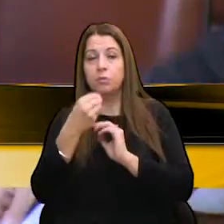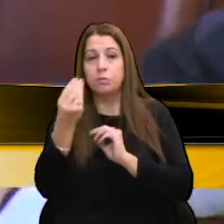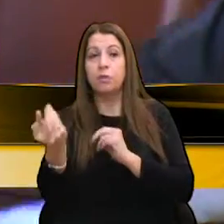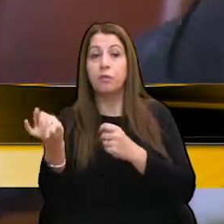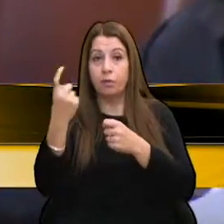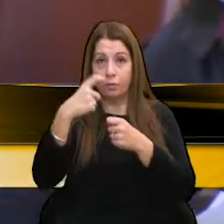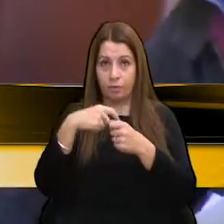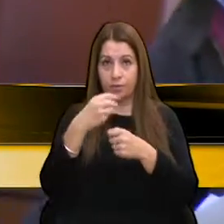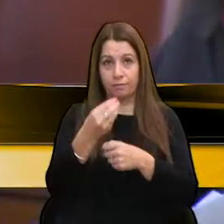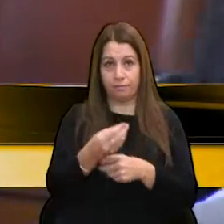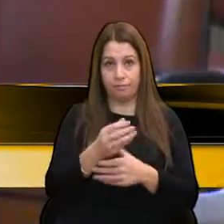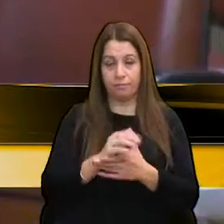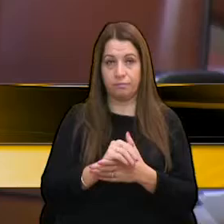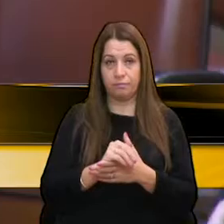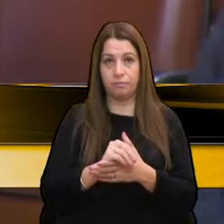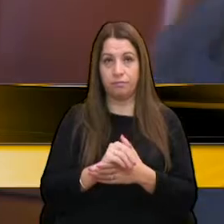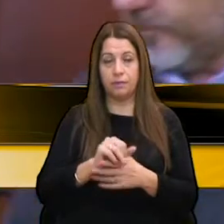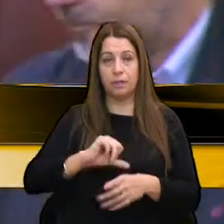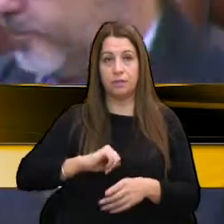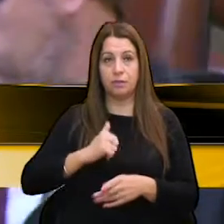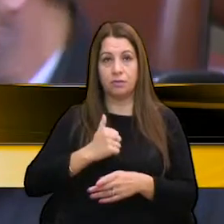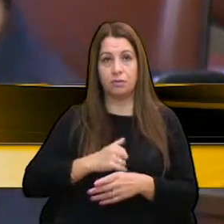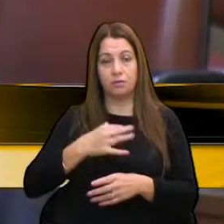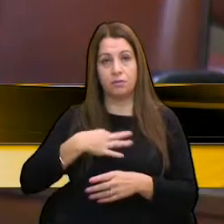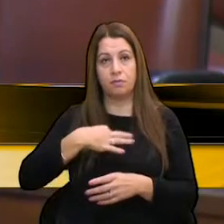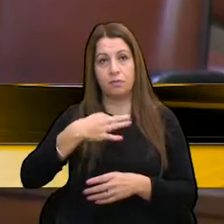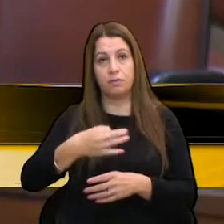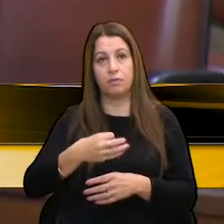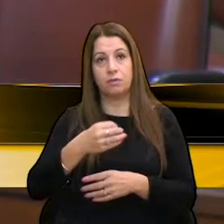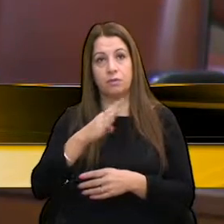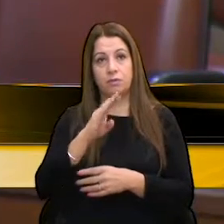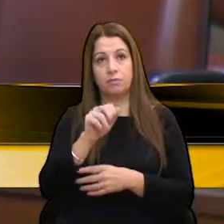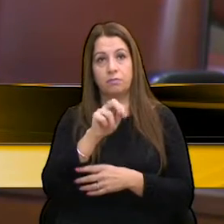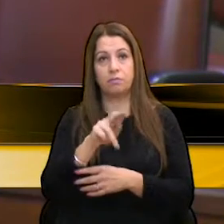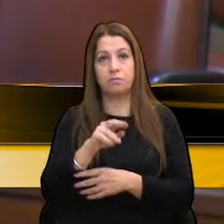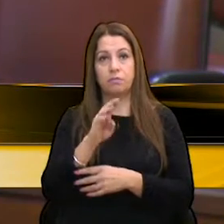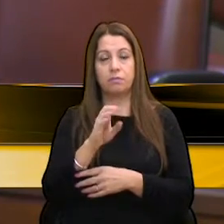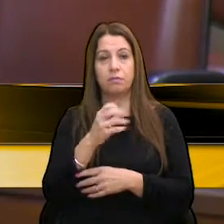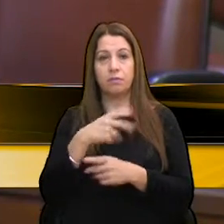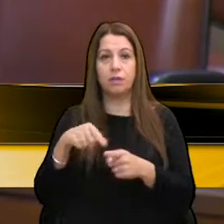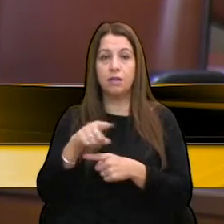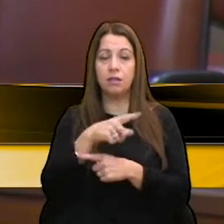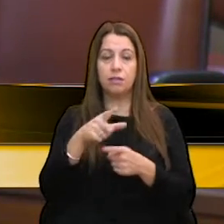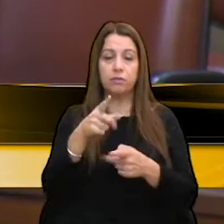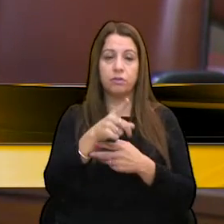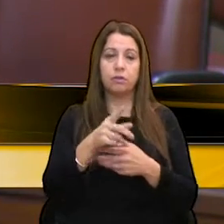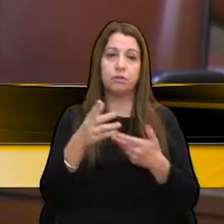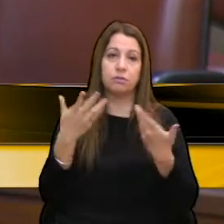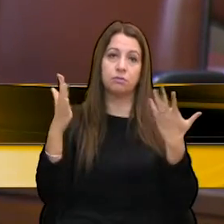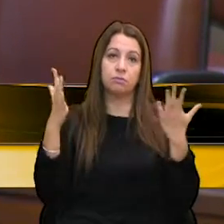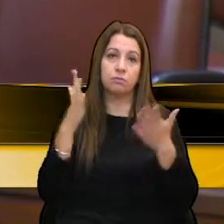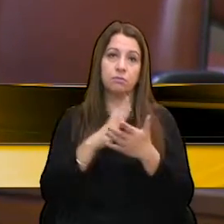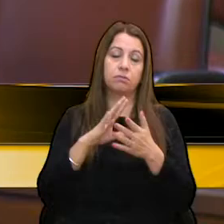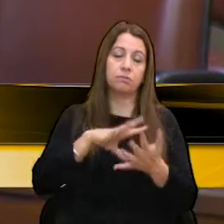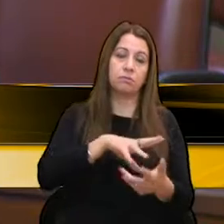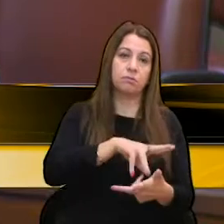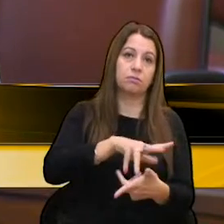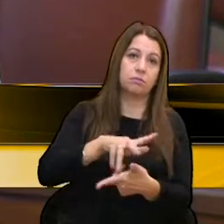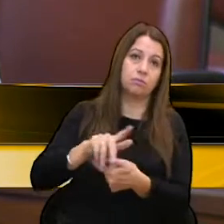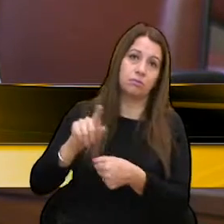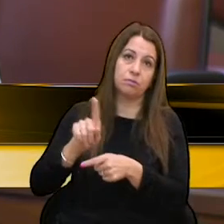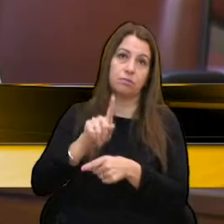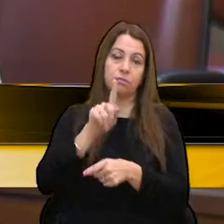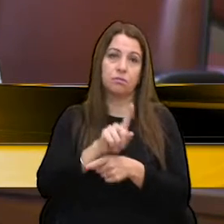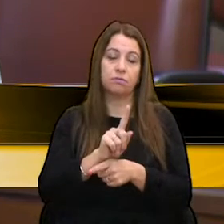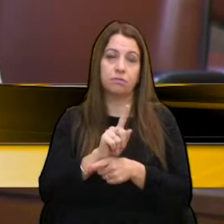a devolução. A atitude das voluntárias do Bazar do Bem merece reconhecimento e aplausos. O mundo em que a